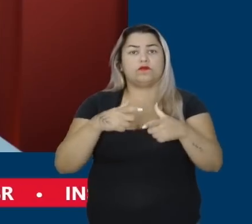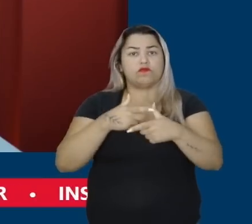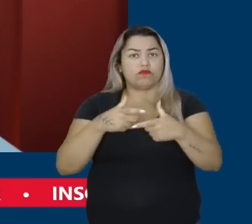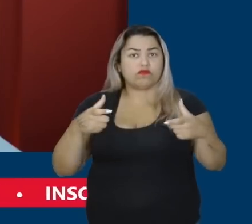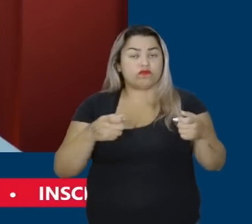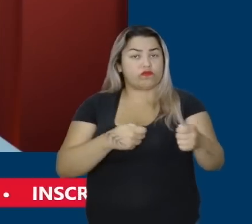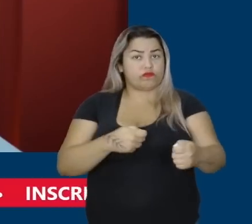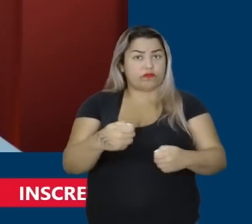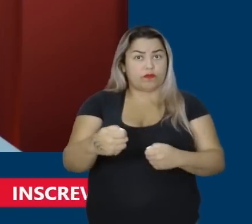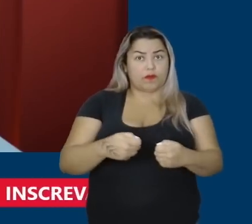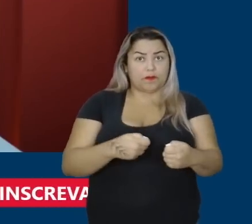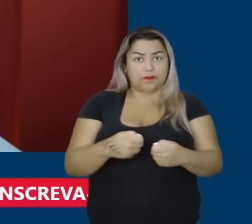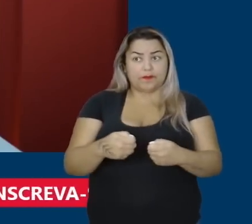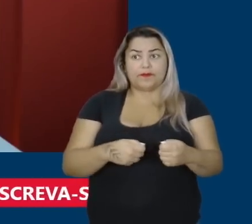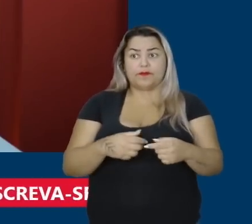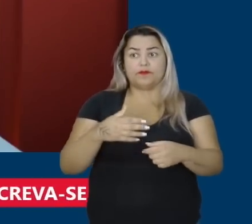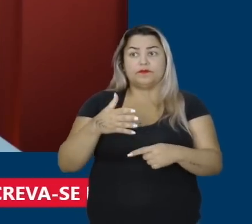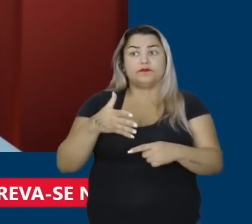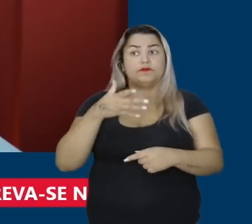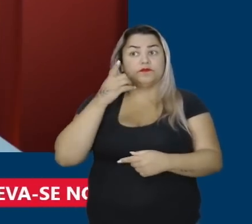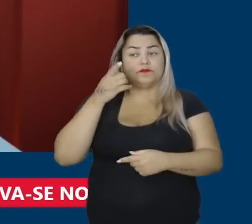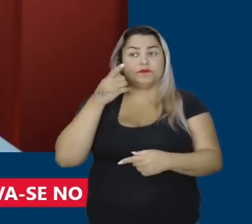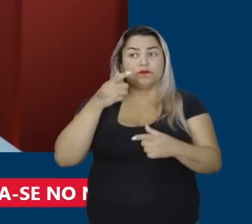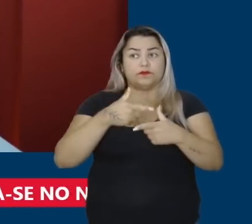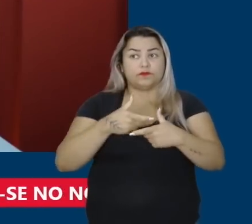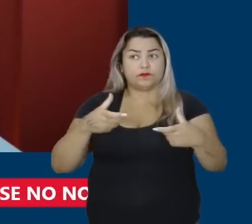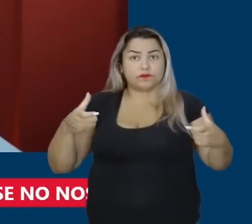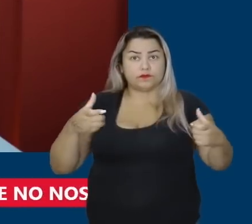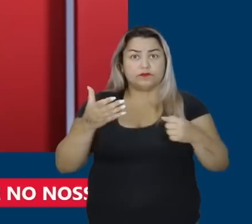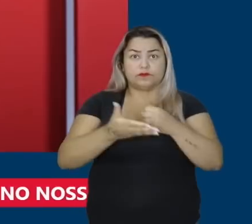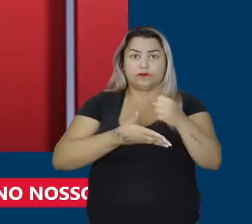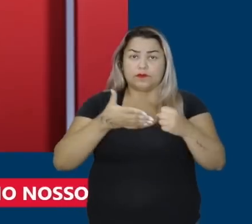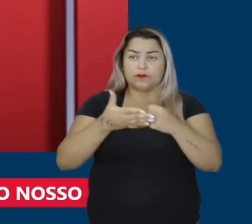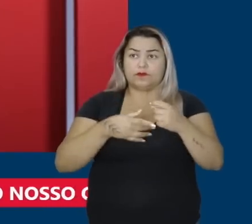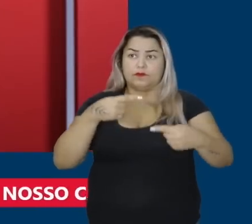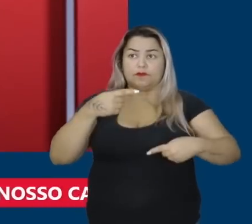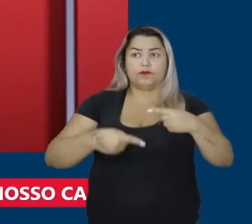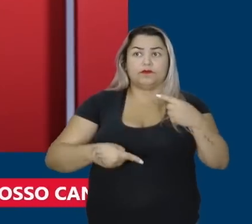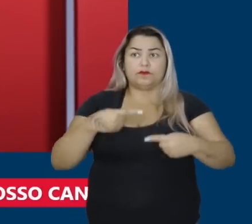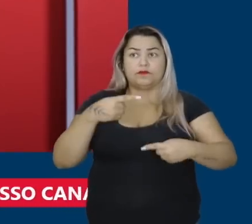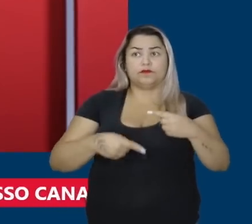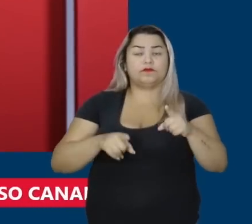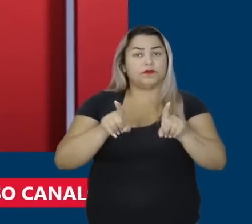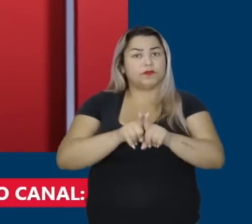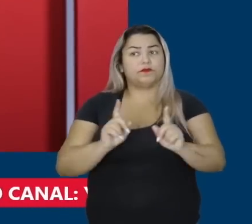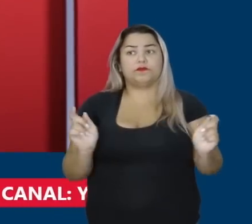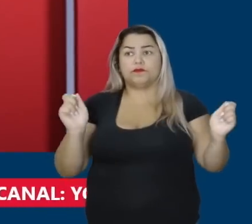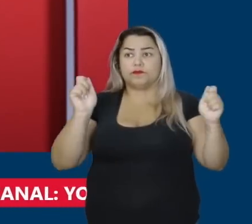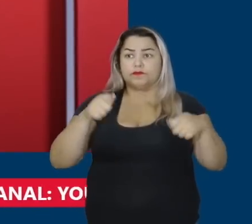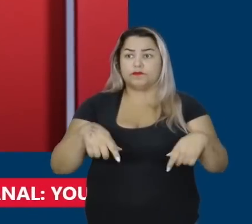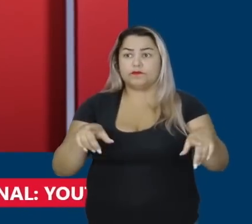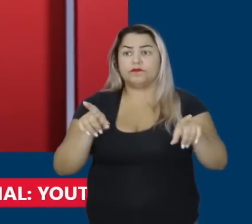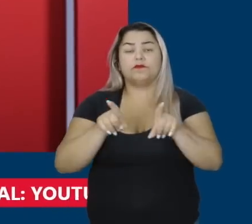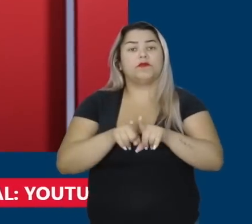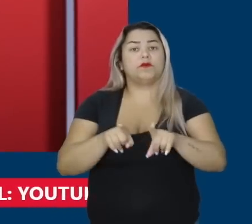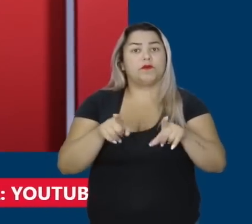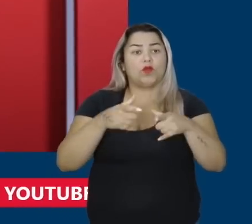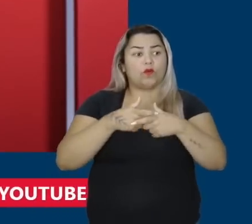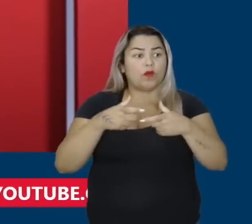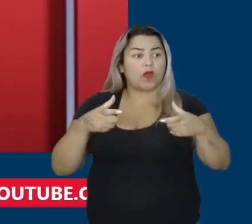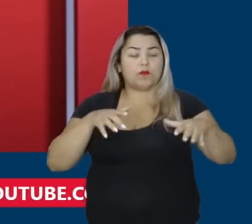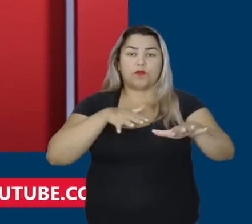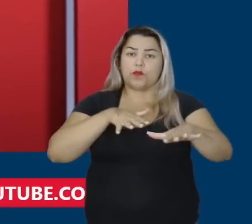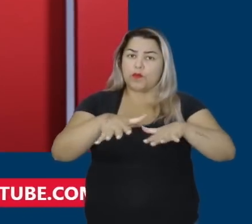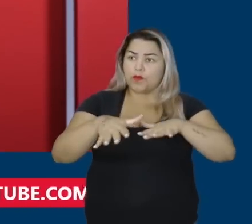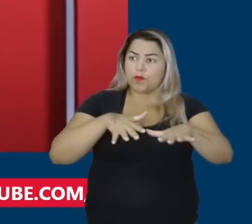articulação parlamentar. A busca pela ampliação das bases políticas no parlamento precisa estar acompanhada de um também amplo movimento